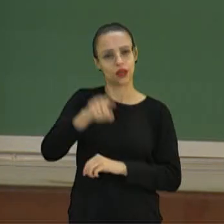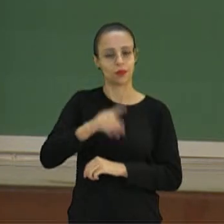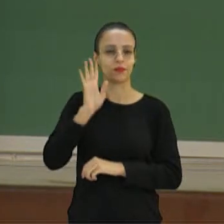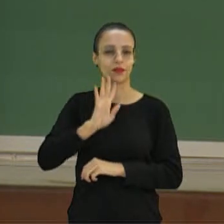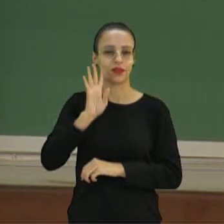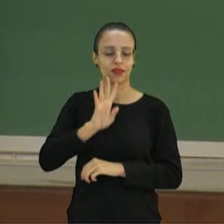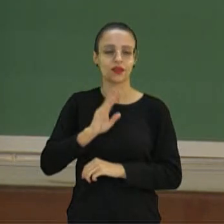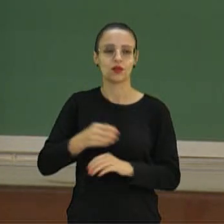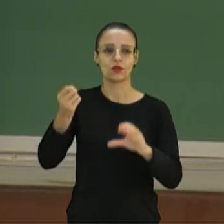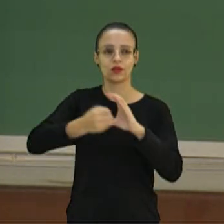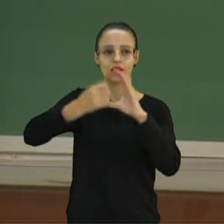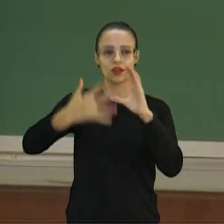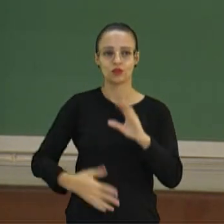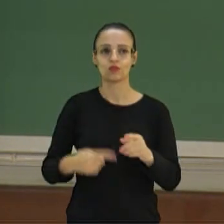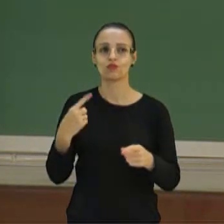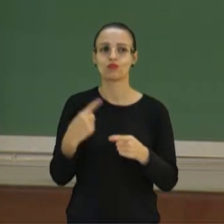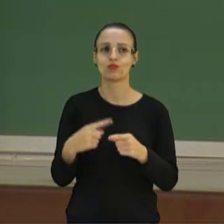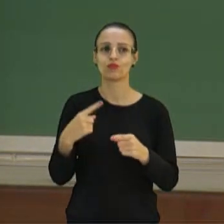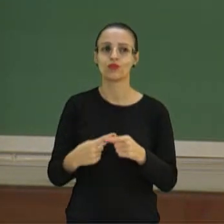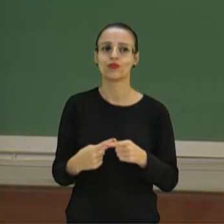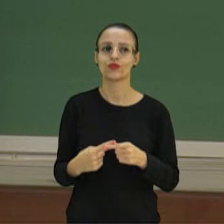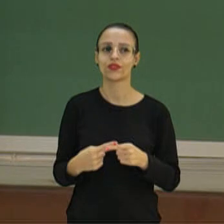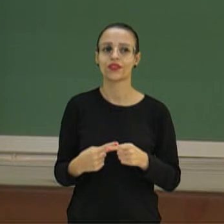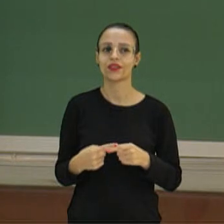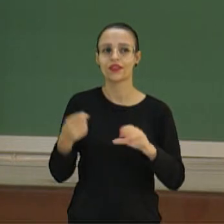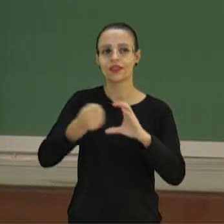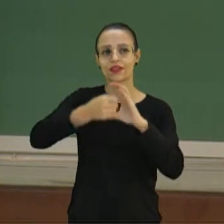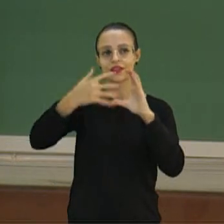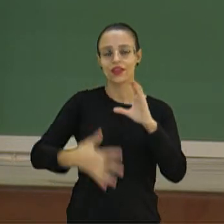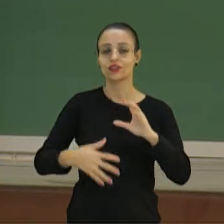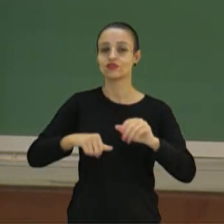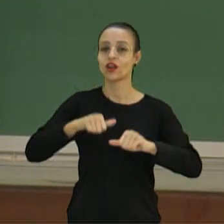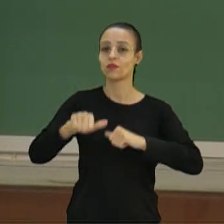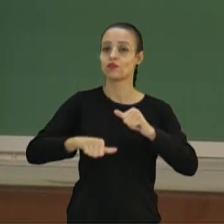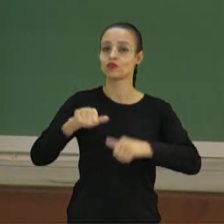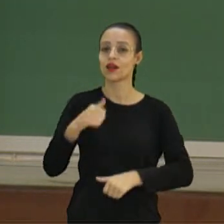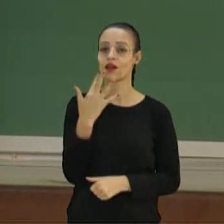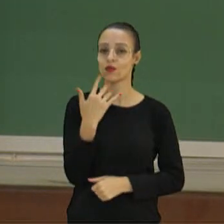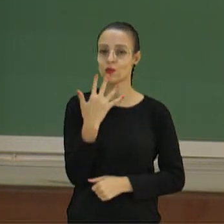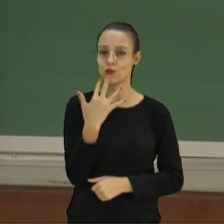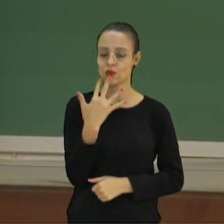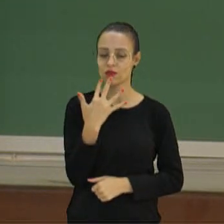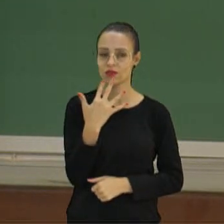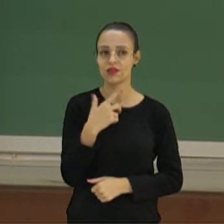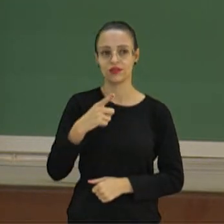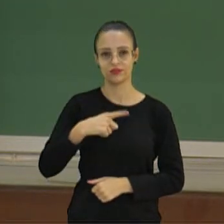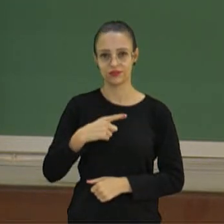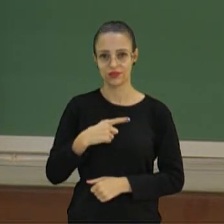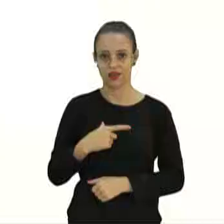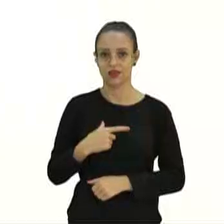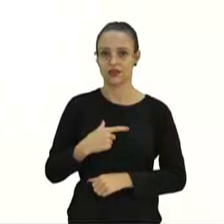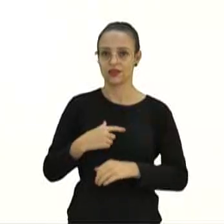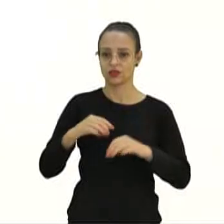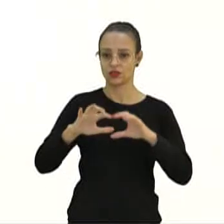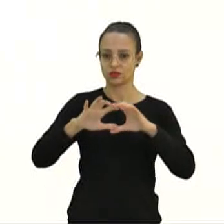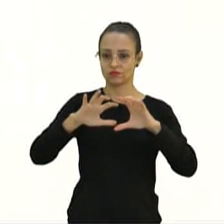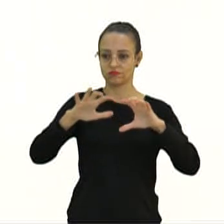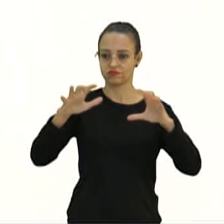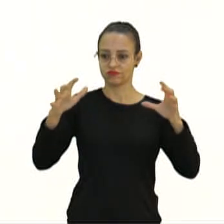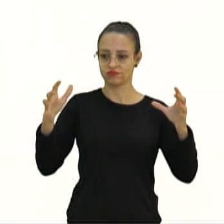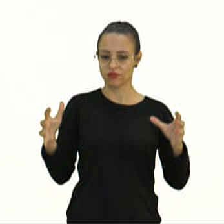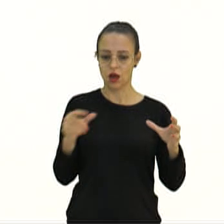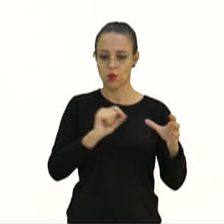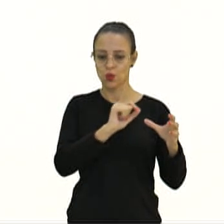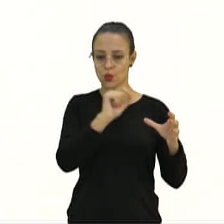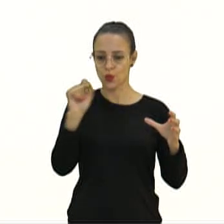bem característicos, por conta da característica deles de mudar de cor. Eles têm no corpo deles algumas células